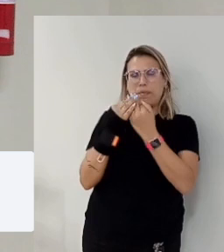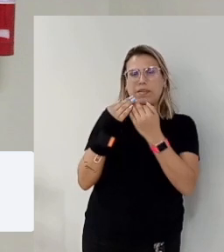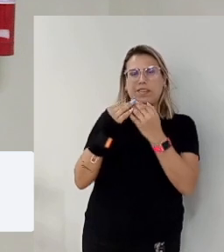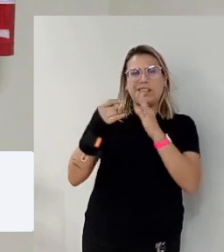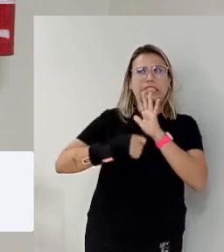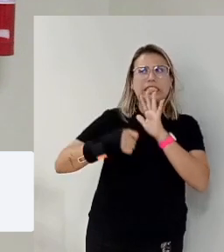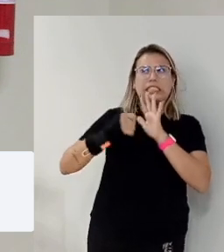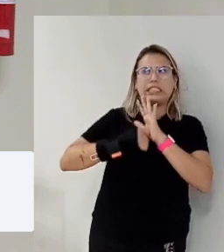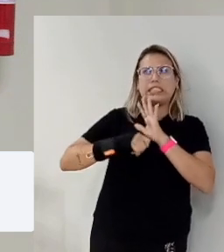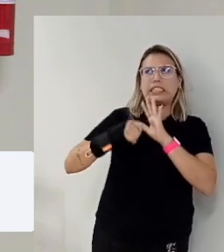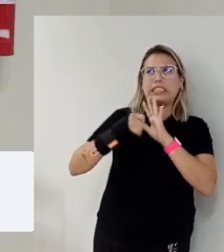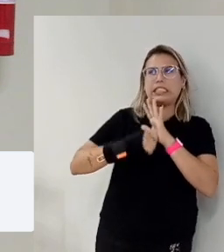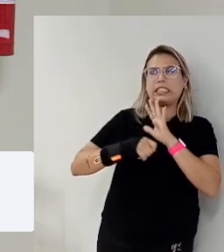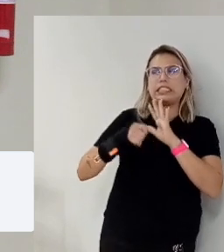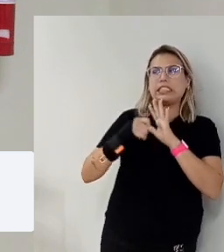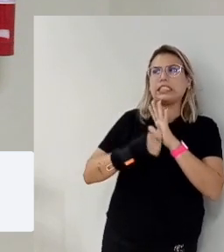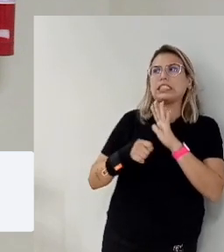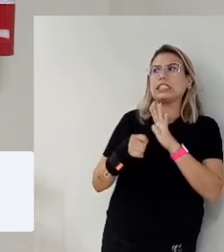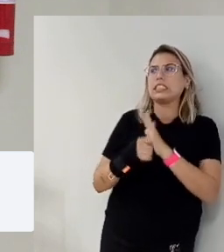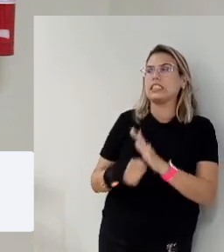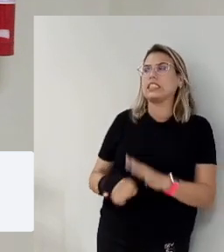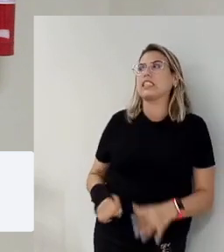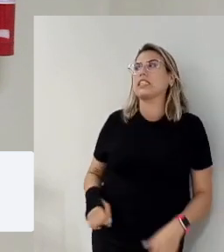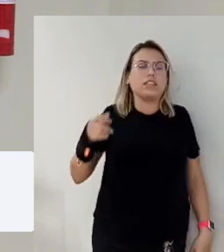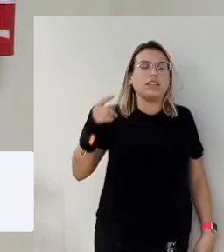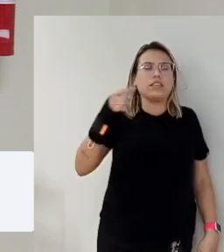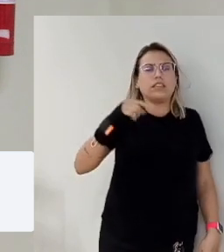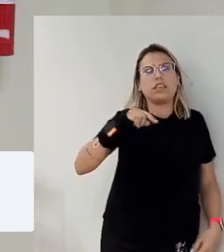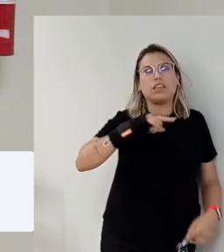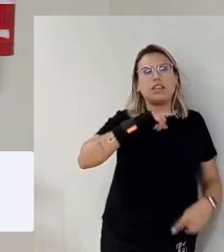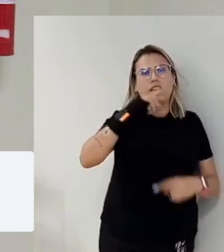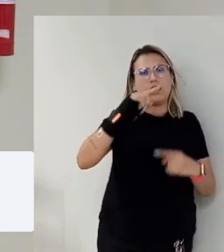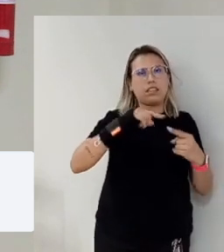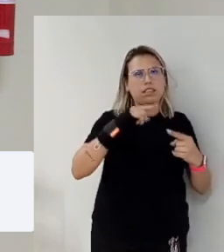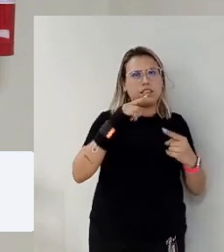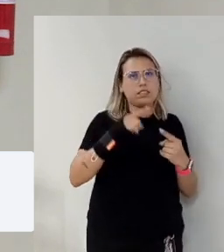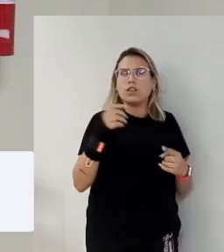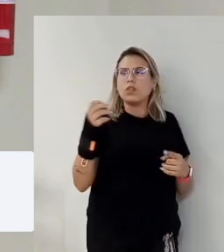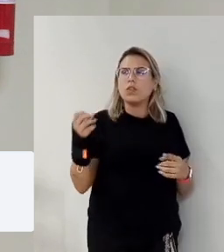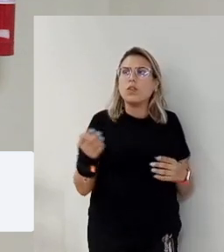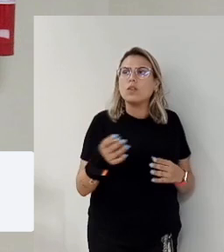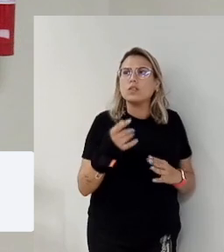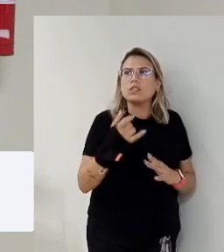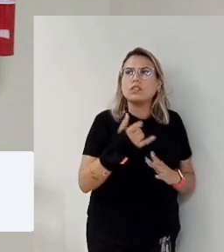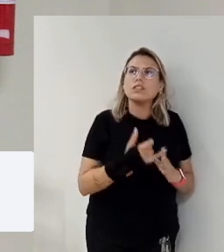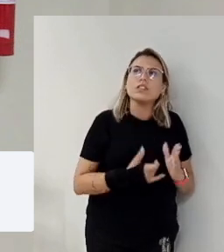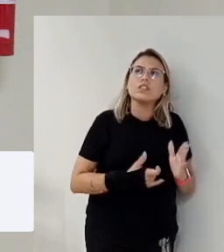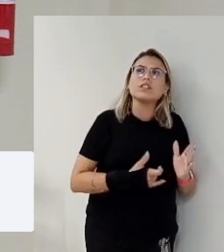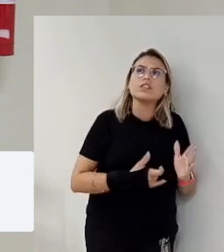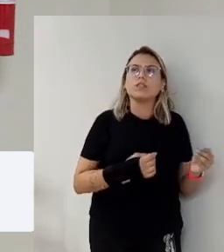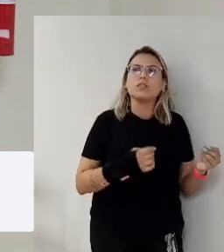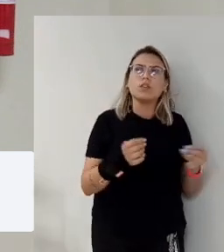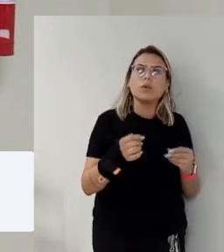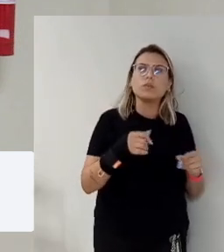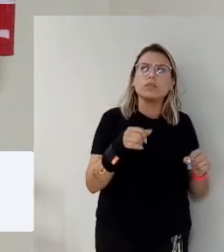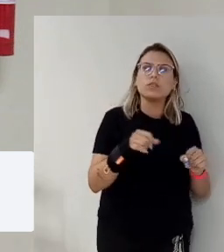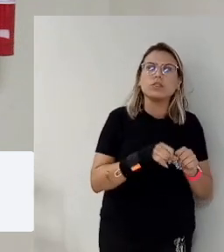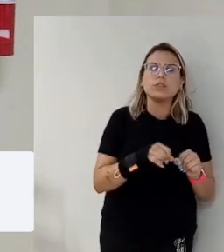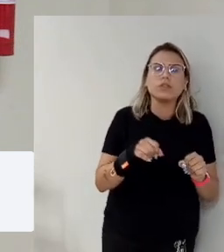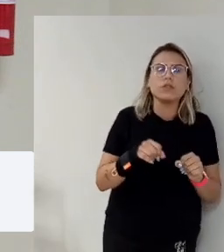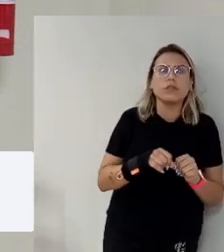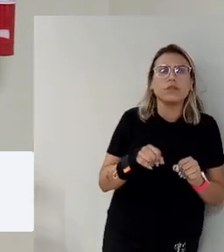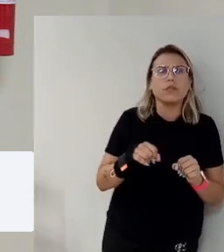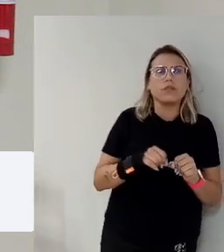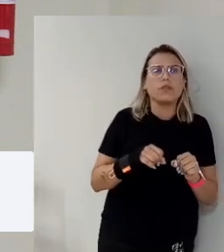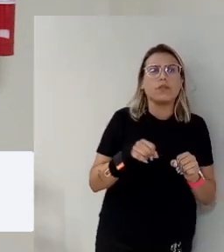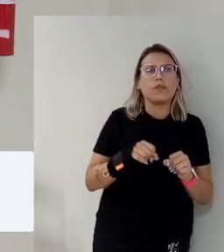ber que acompanha na área da da agricultura em rela s a novas inscrições como é que está sendo feito e assim